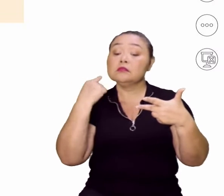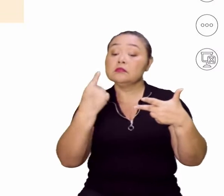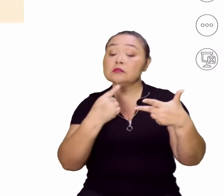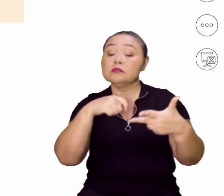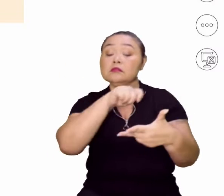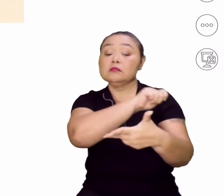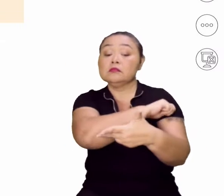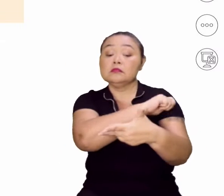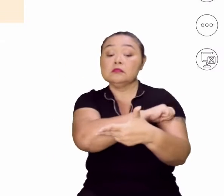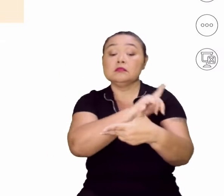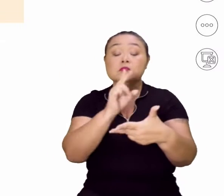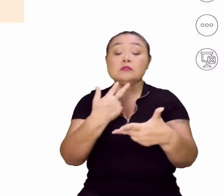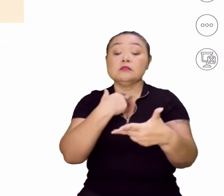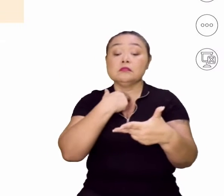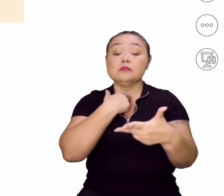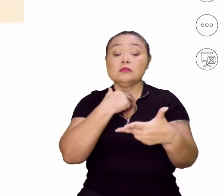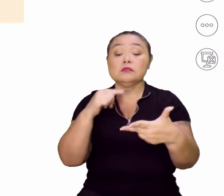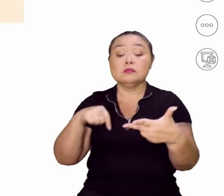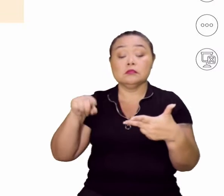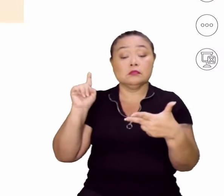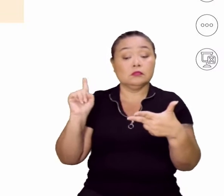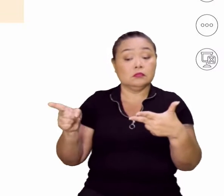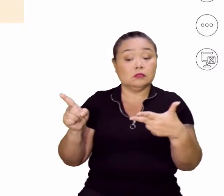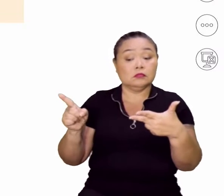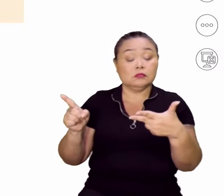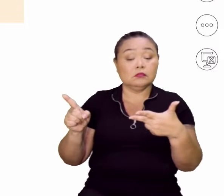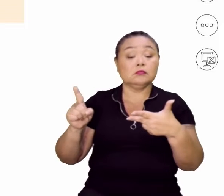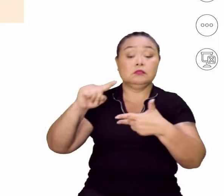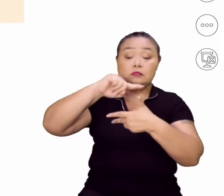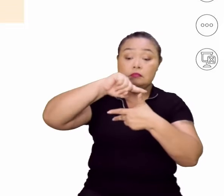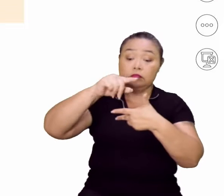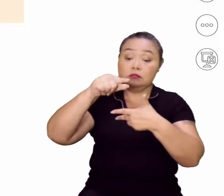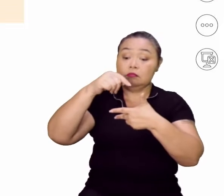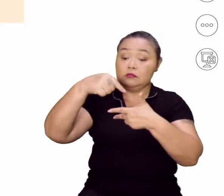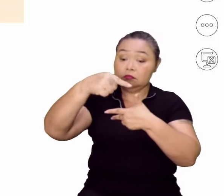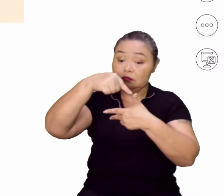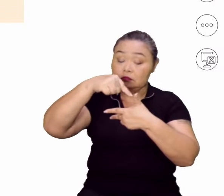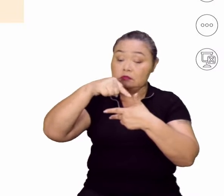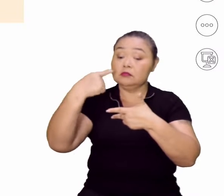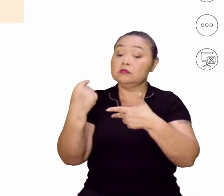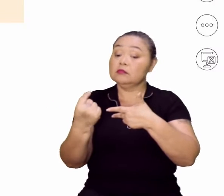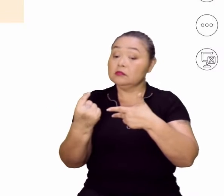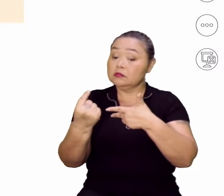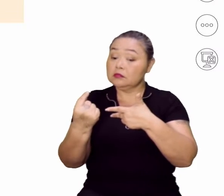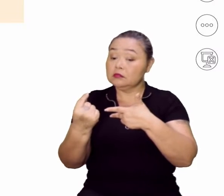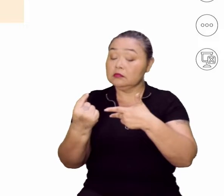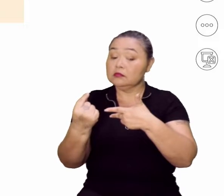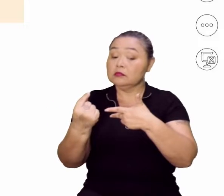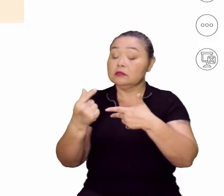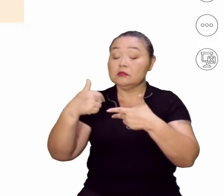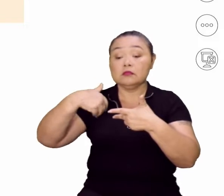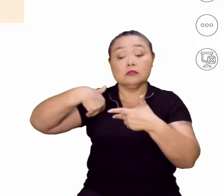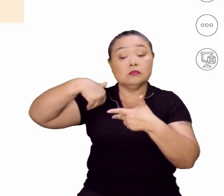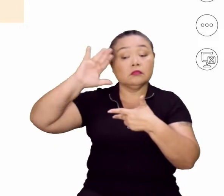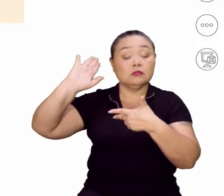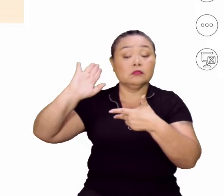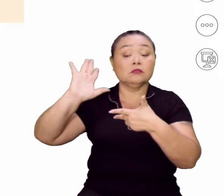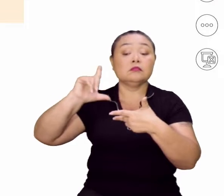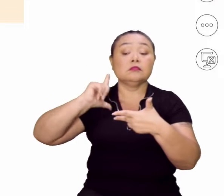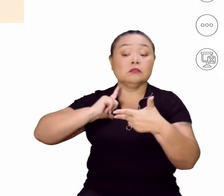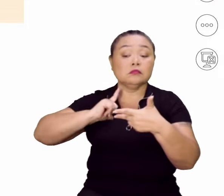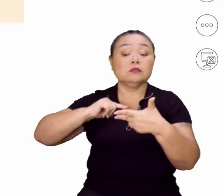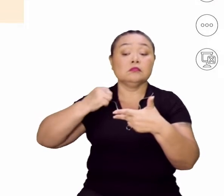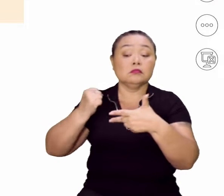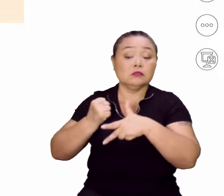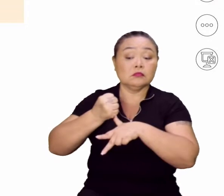querido aluno não pode esquecer que é o setor terciário da economia, é o que mais